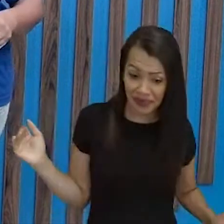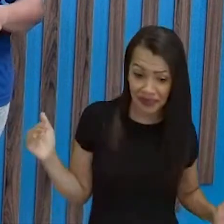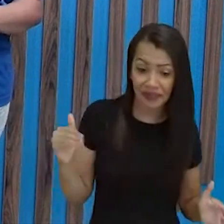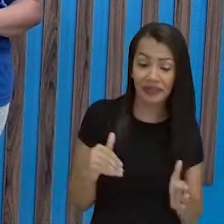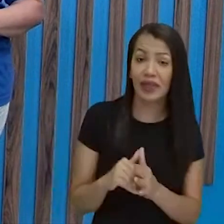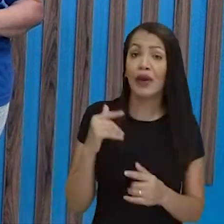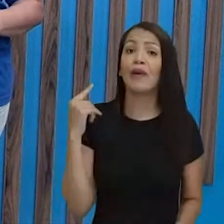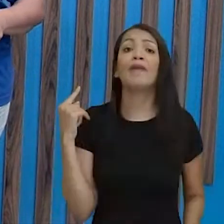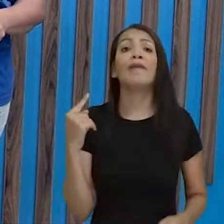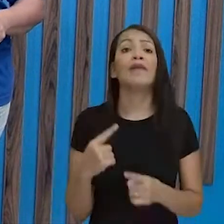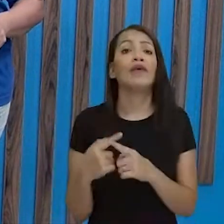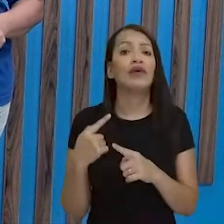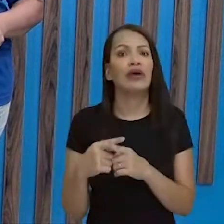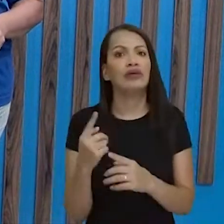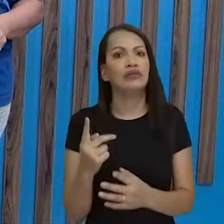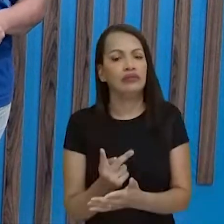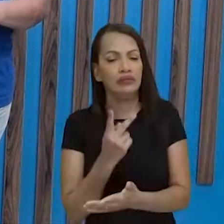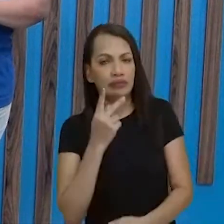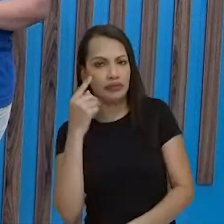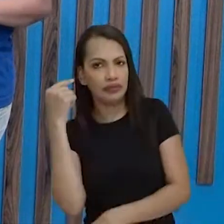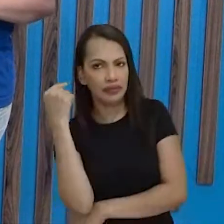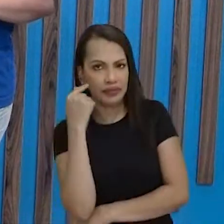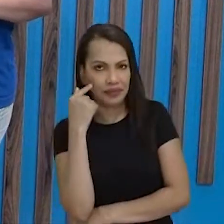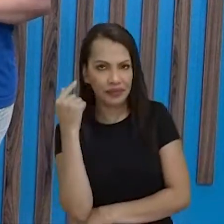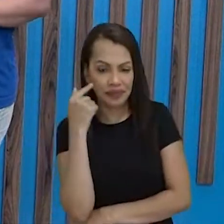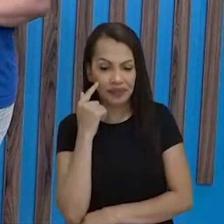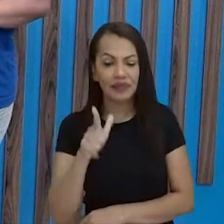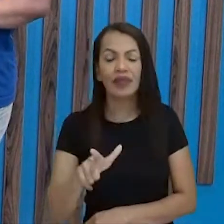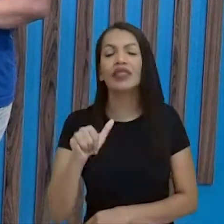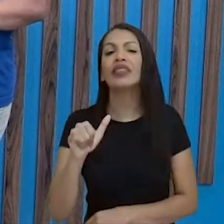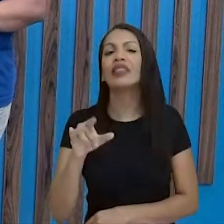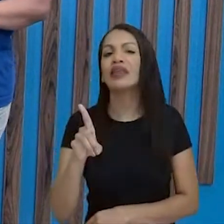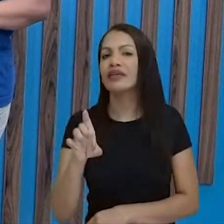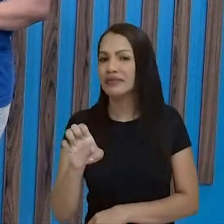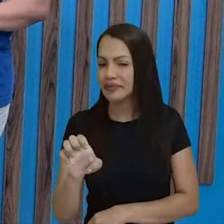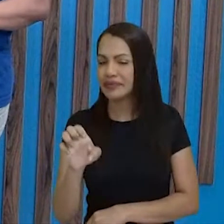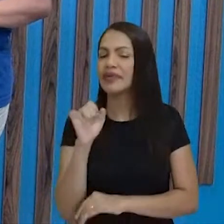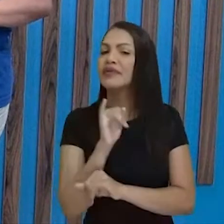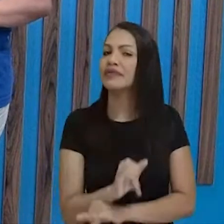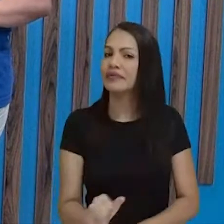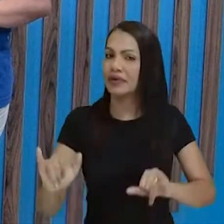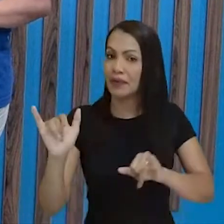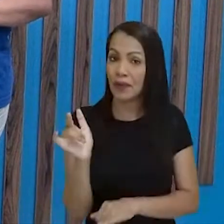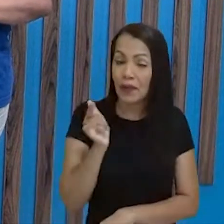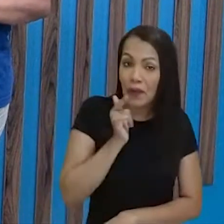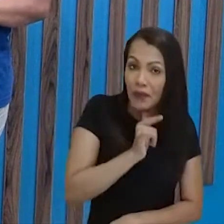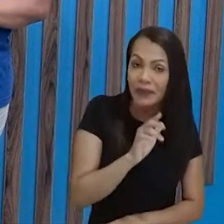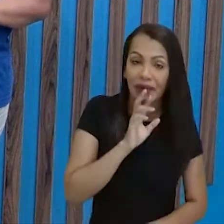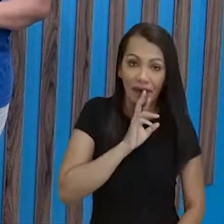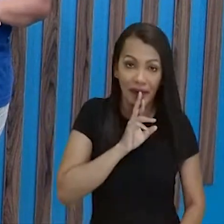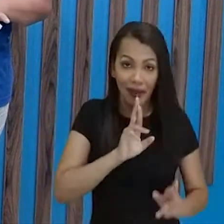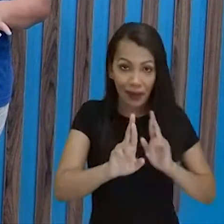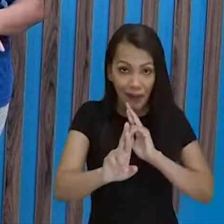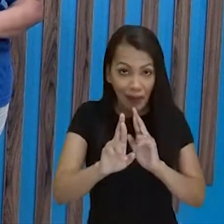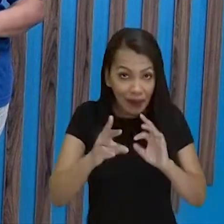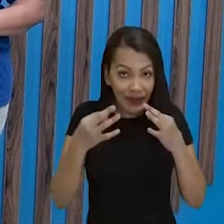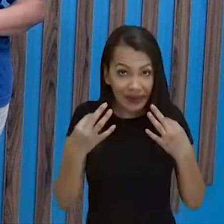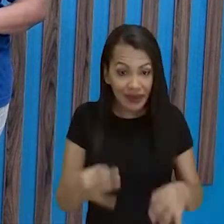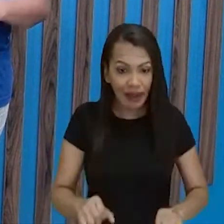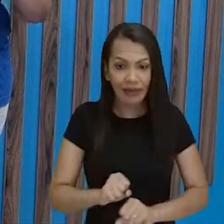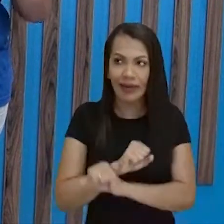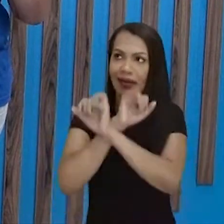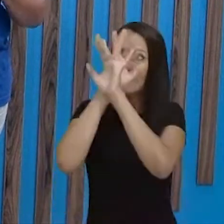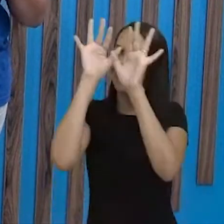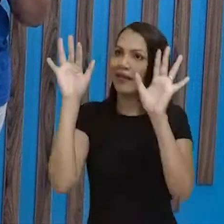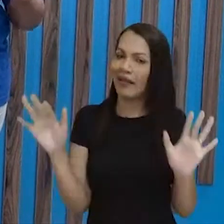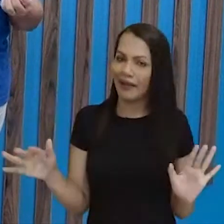por que aconteceu. Então, olha só, no líder da notícia, a gente consegue responder a tudo isso muito claramente.